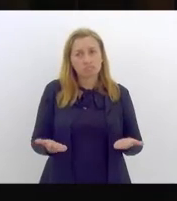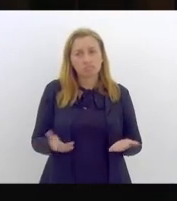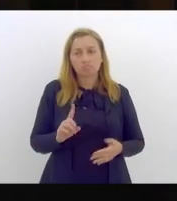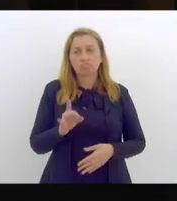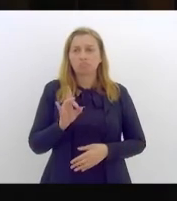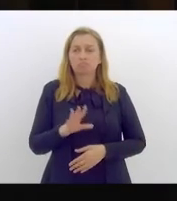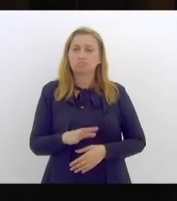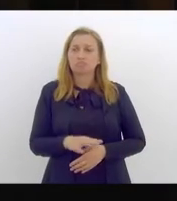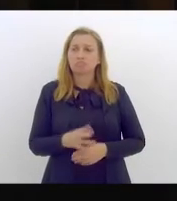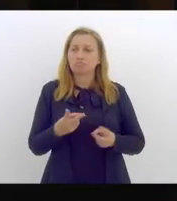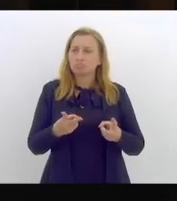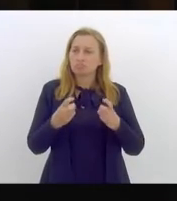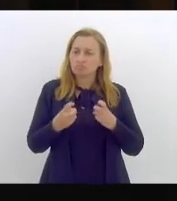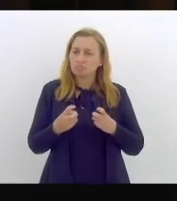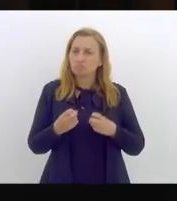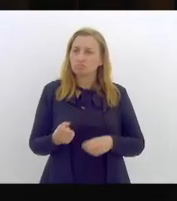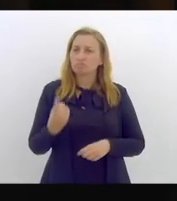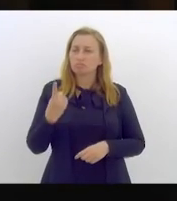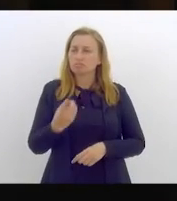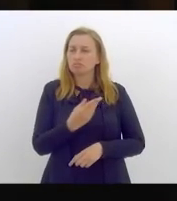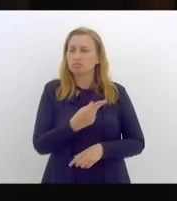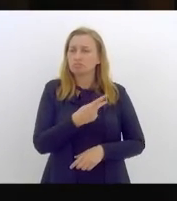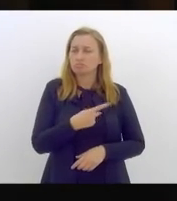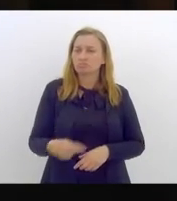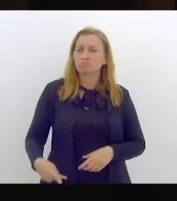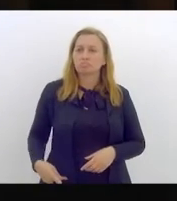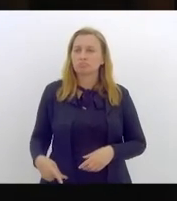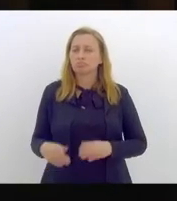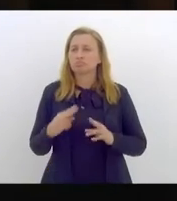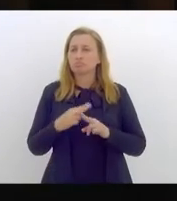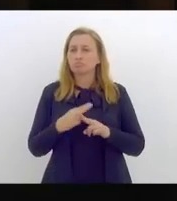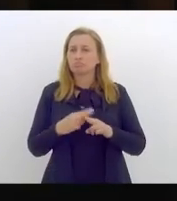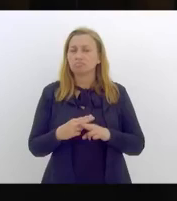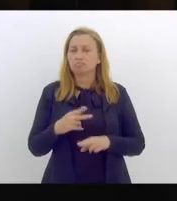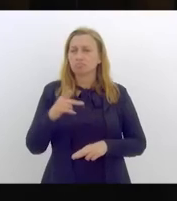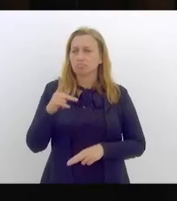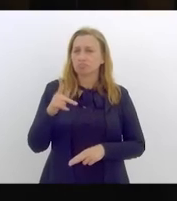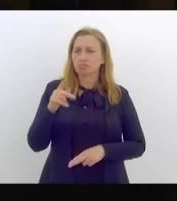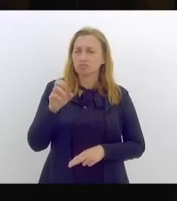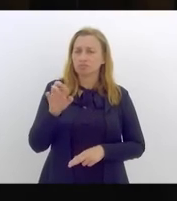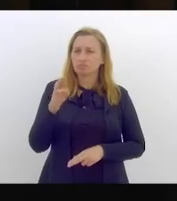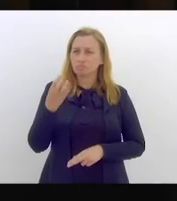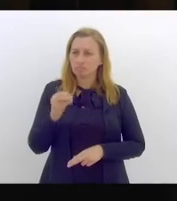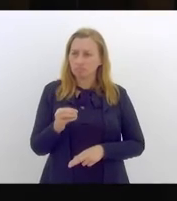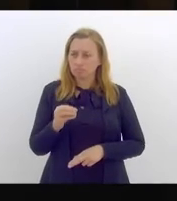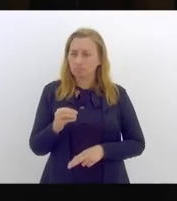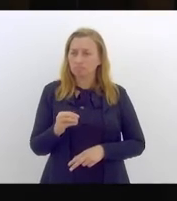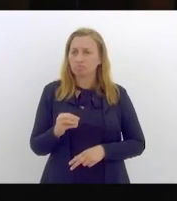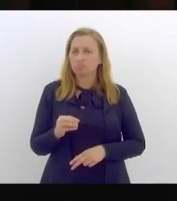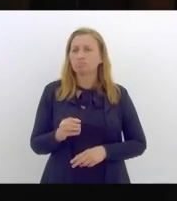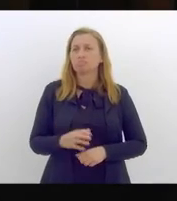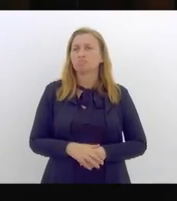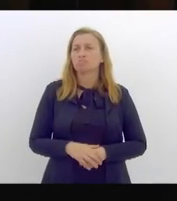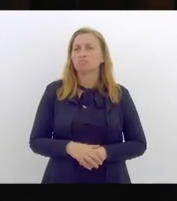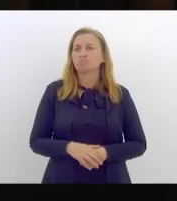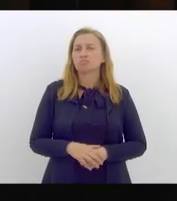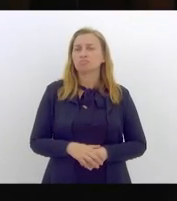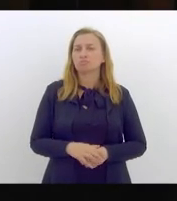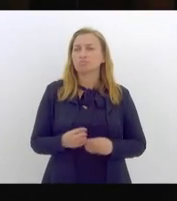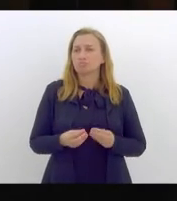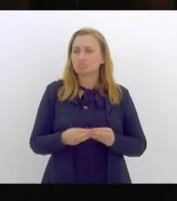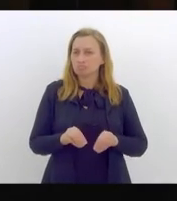só observar que o ex-presidente da Caixa, o senhor Pedro Guimarães, fere